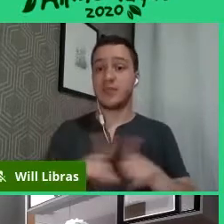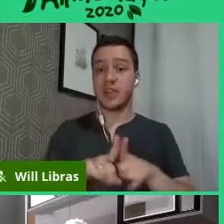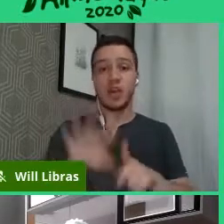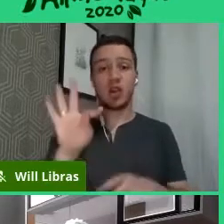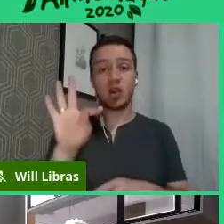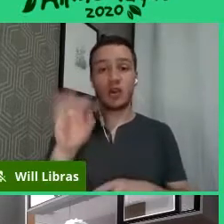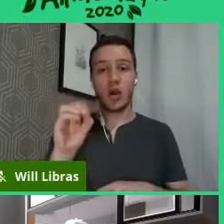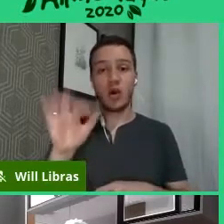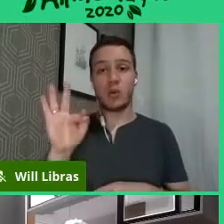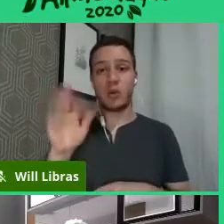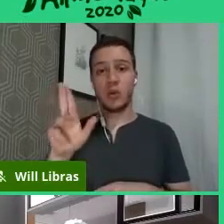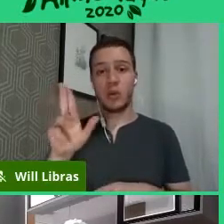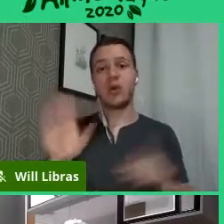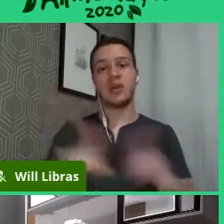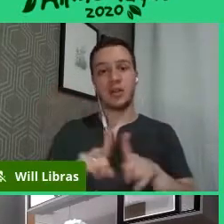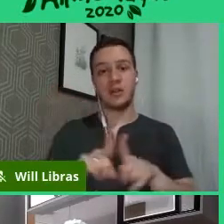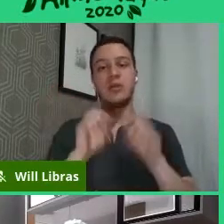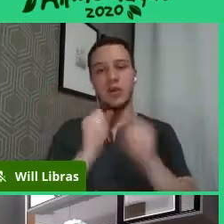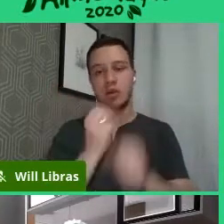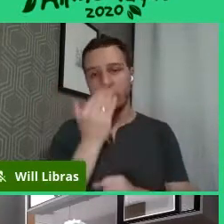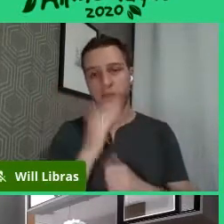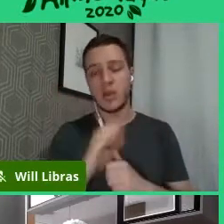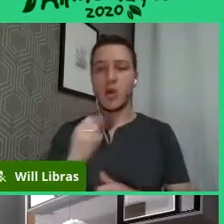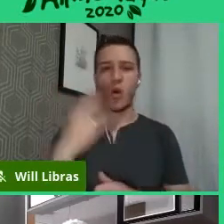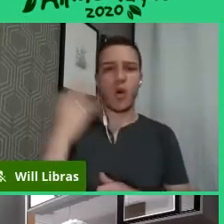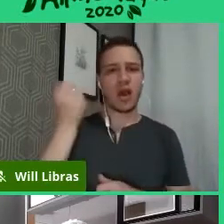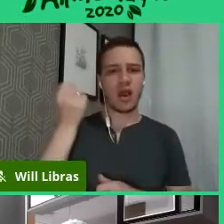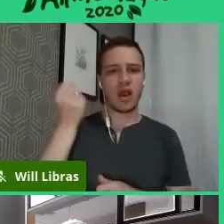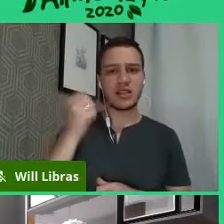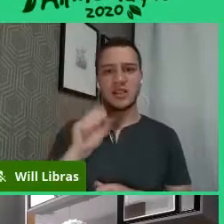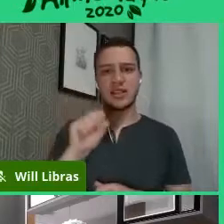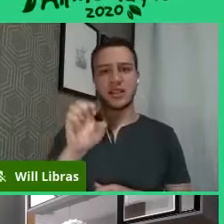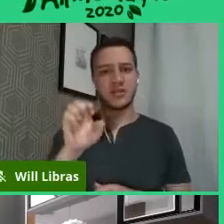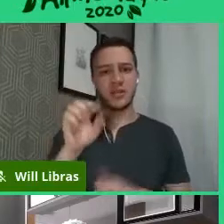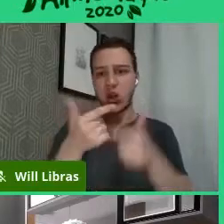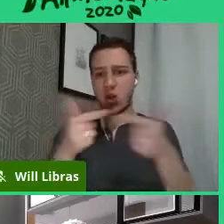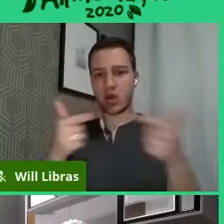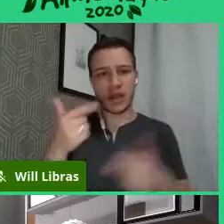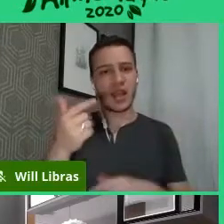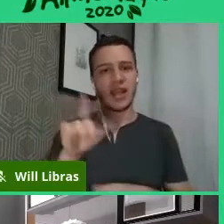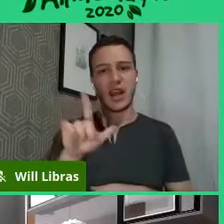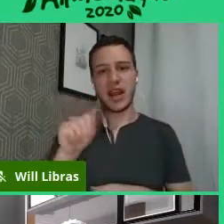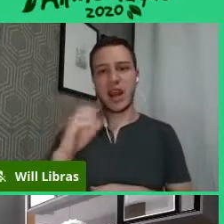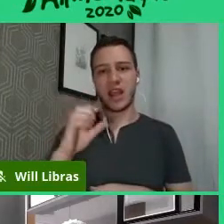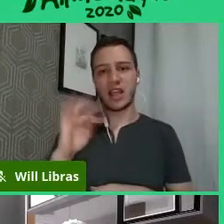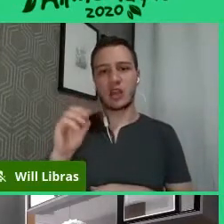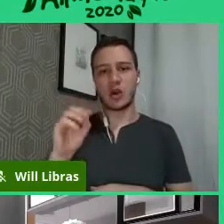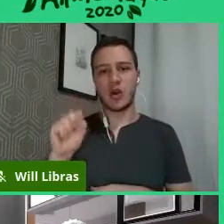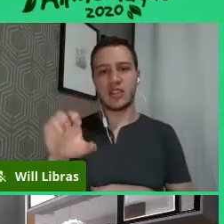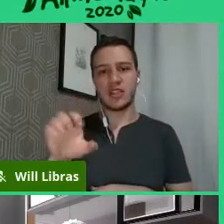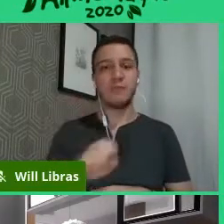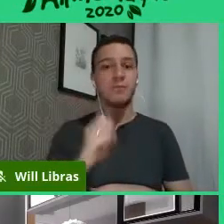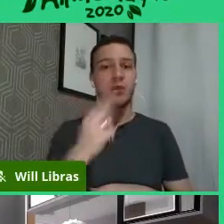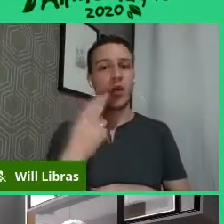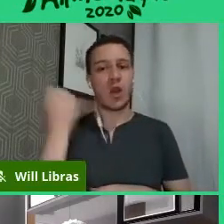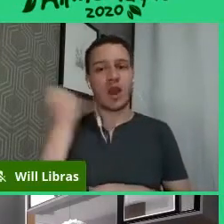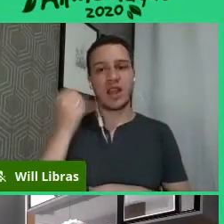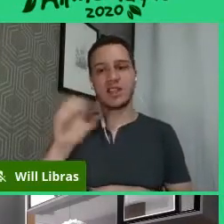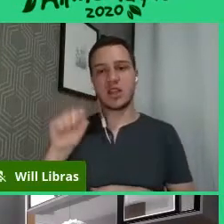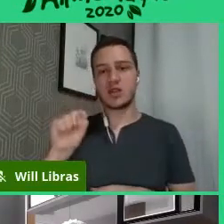funciona bem. O leite sem lactose ou leite de soja, né, aí vai mudar um pouco os